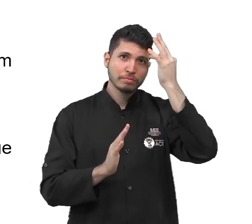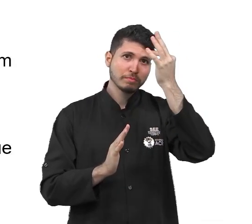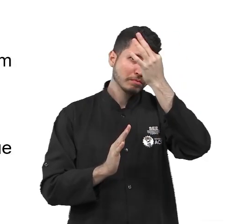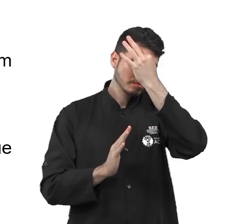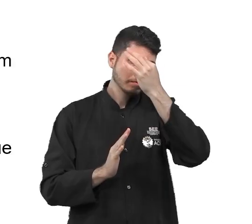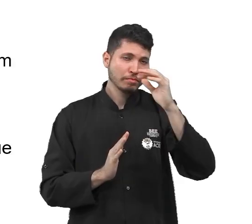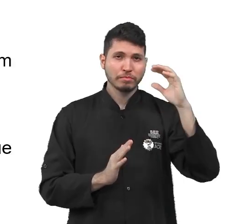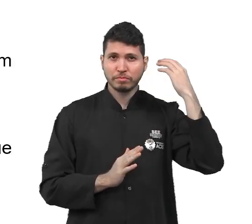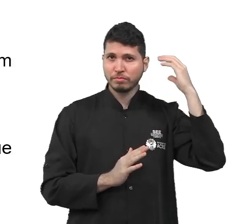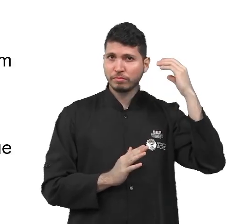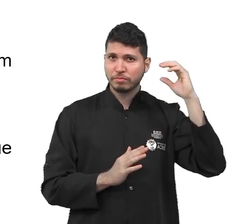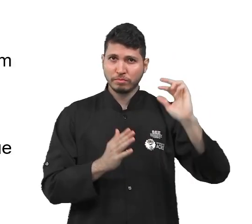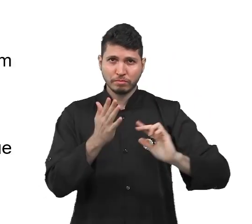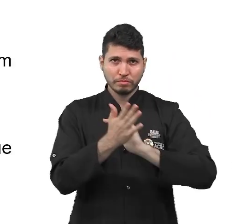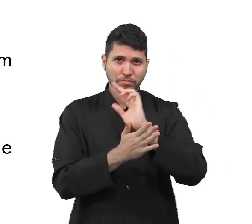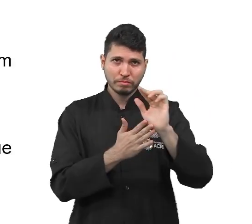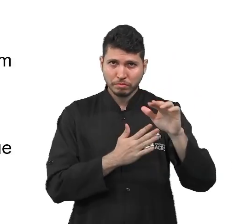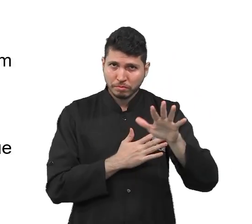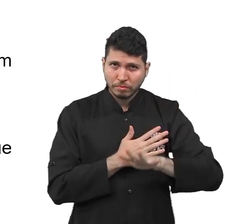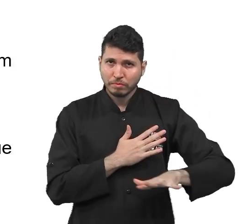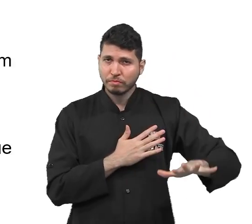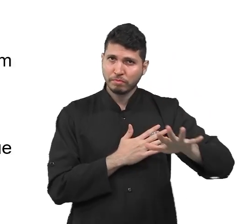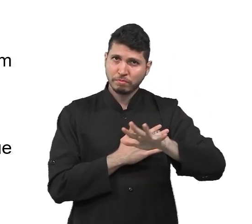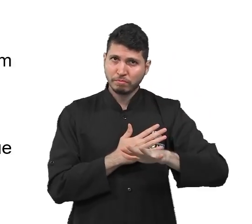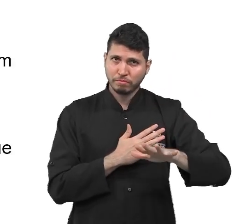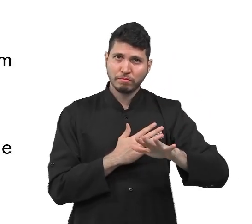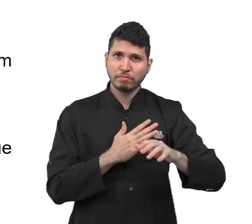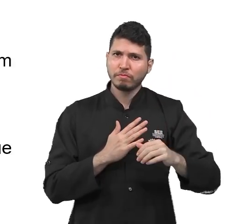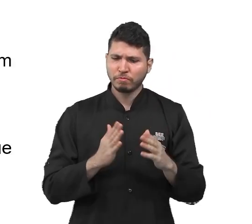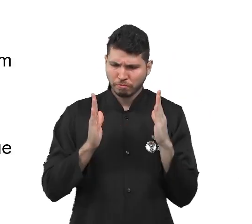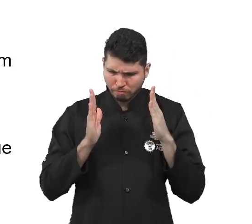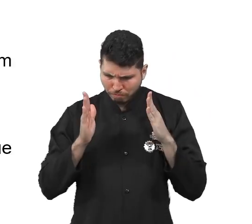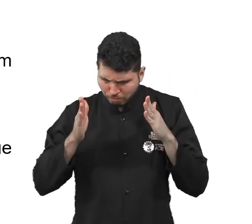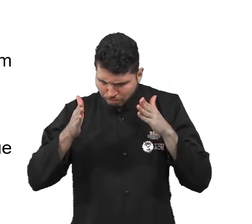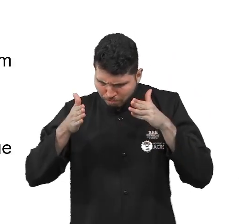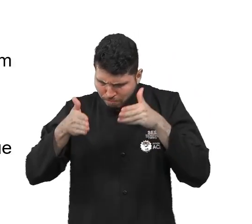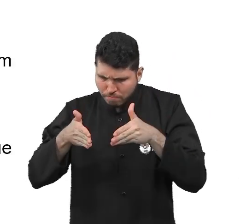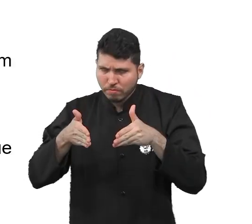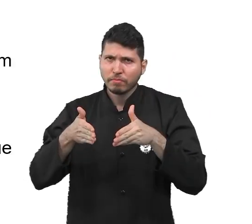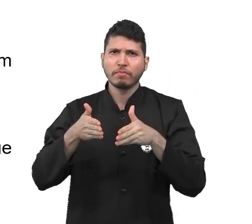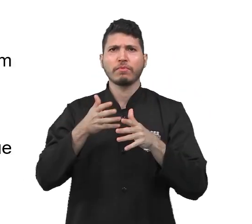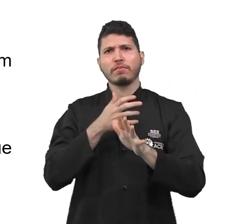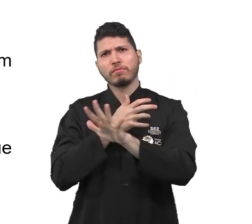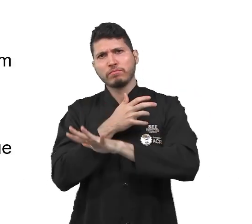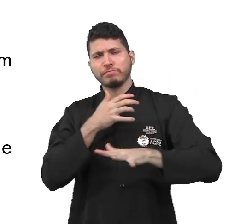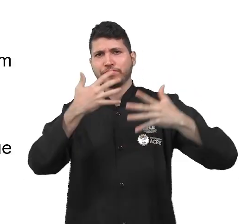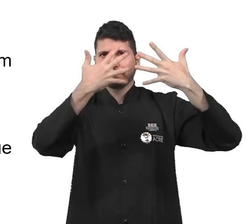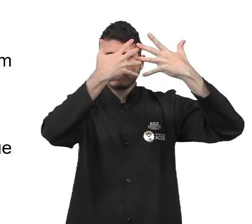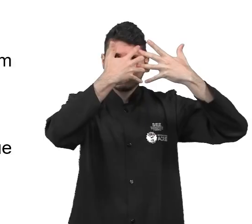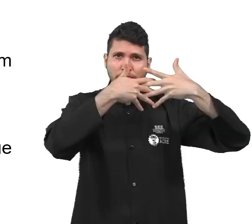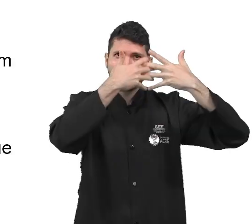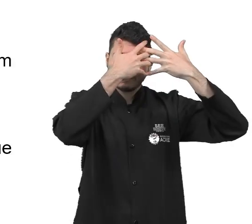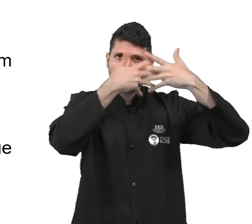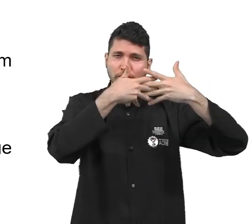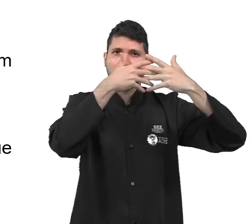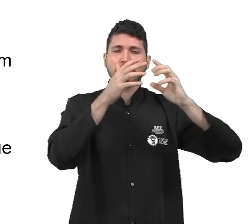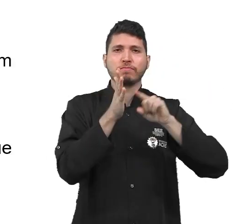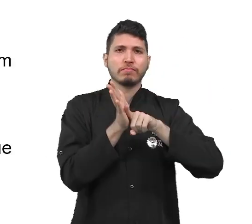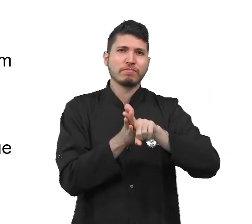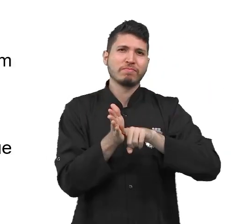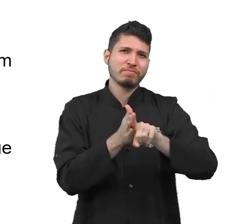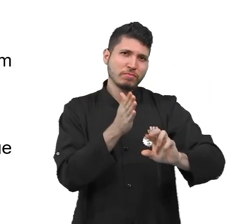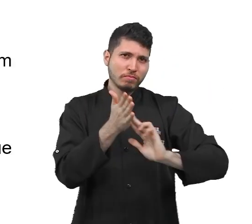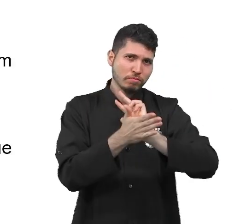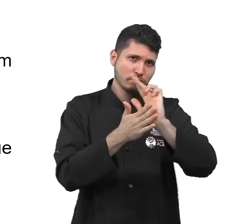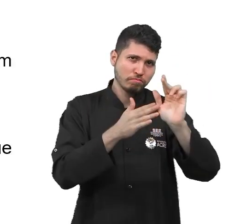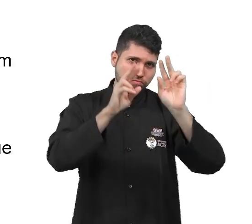cientistas de diferentes áreas voltaram a atenção para esse campo de reflexão, investigando